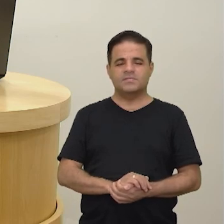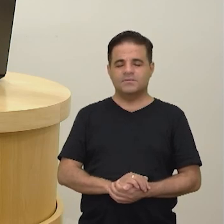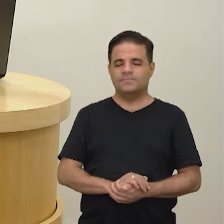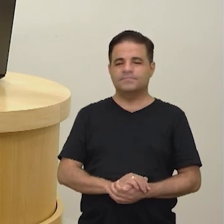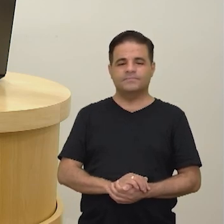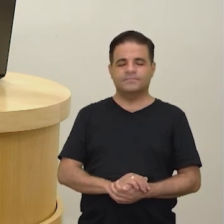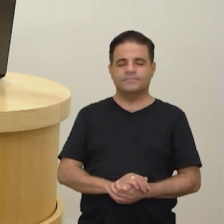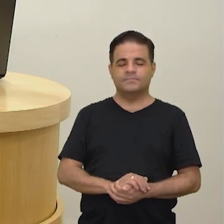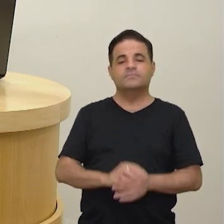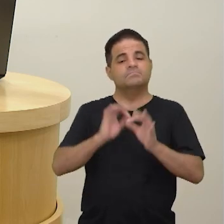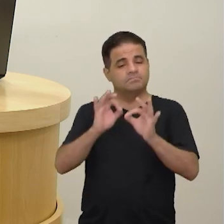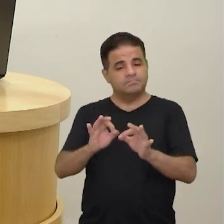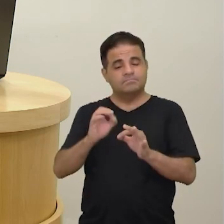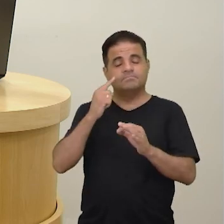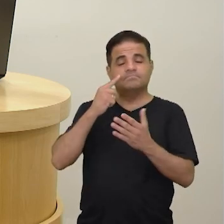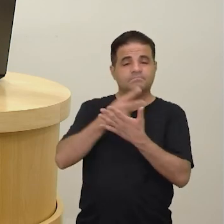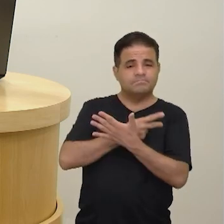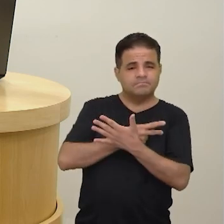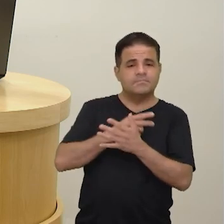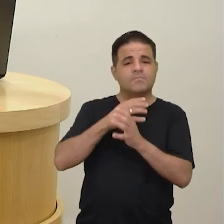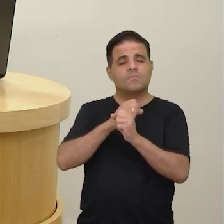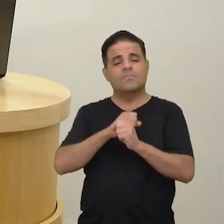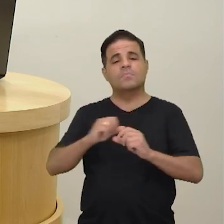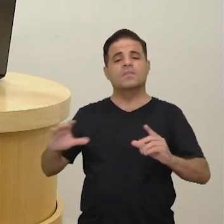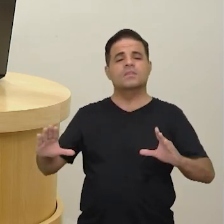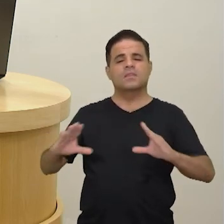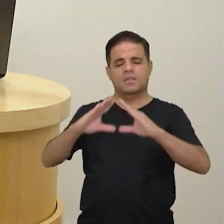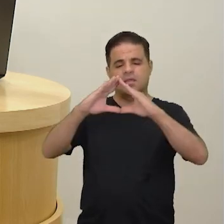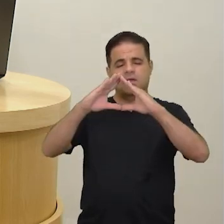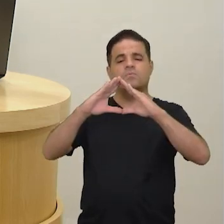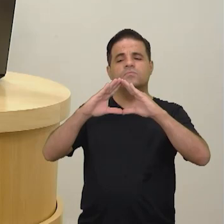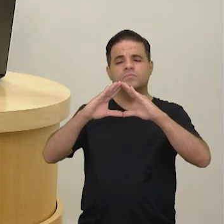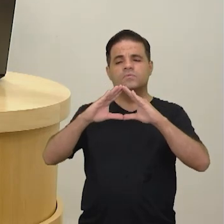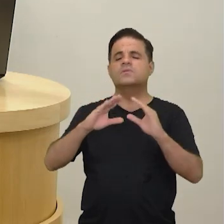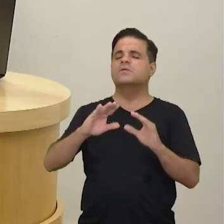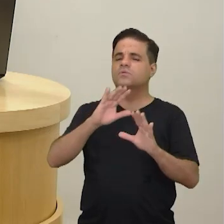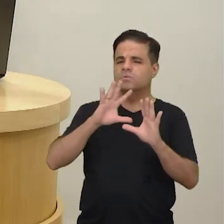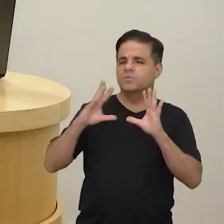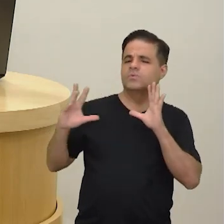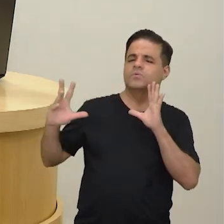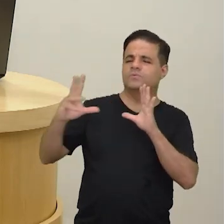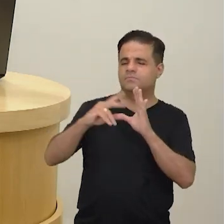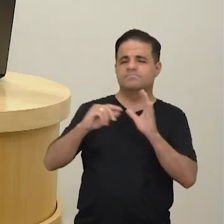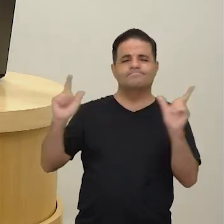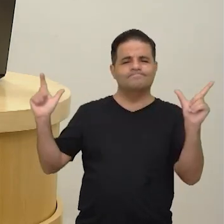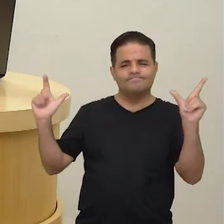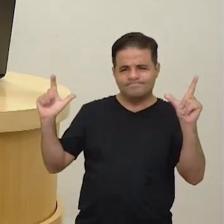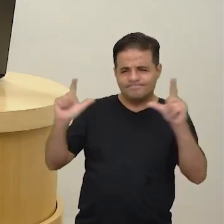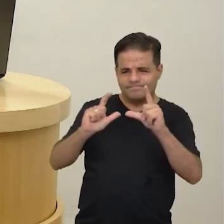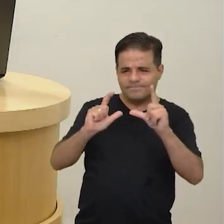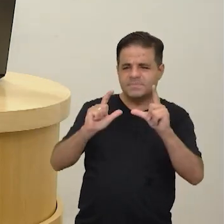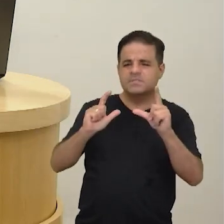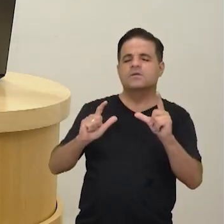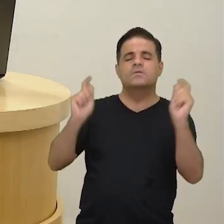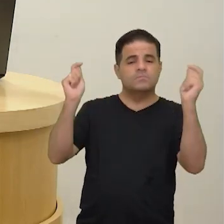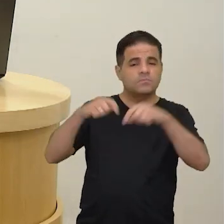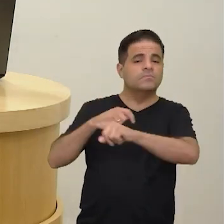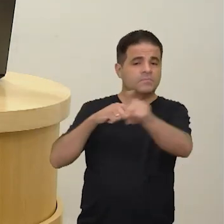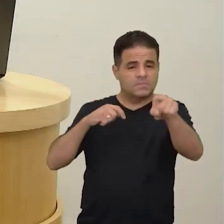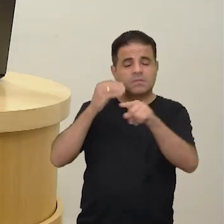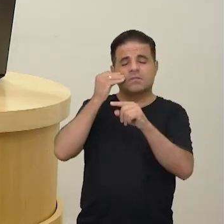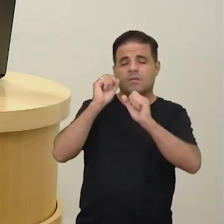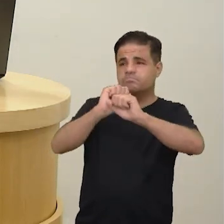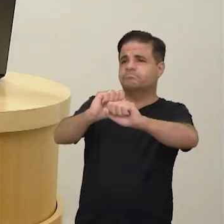Certo? Já um cálculo, delta. É isso aí, pessoal. Ficou um pouco pequenininho o diagrama, né? Depois você pode tentar aumentar